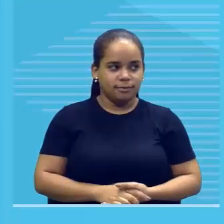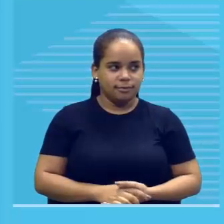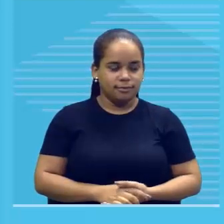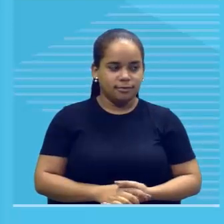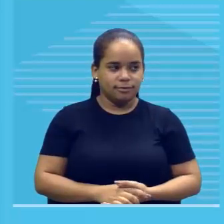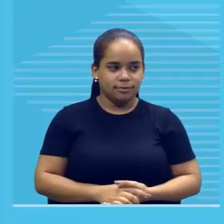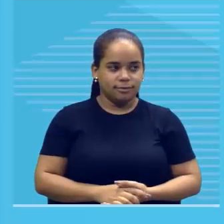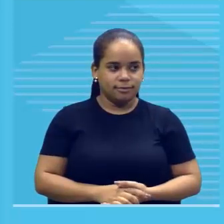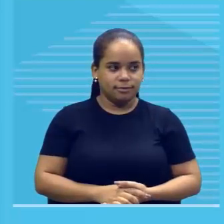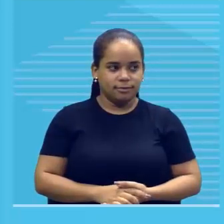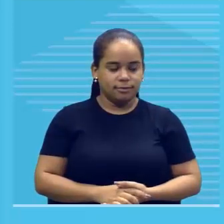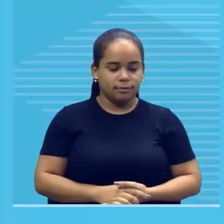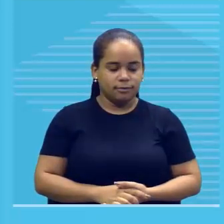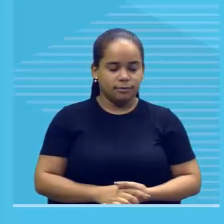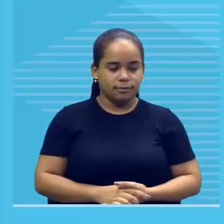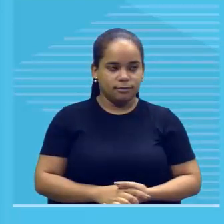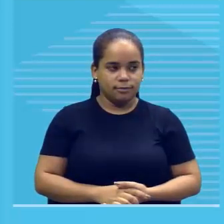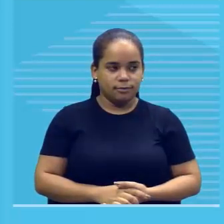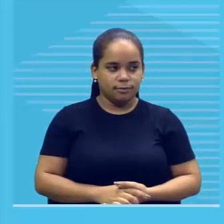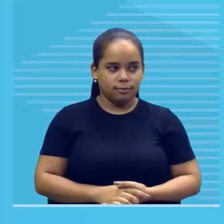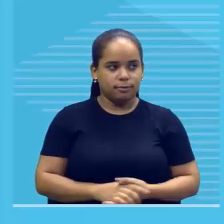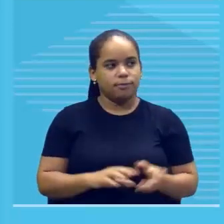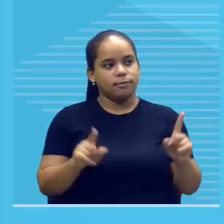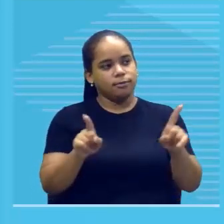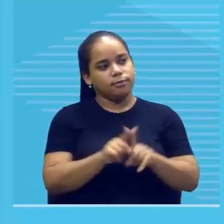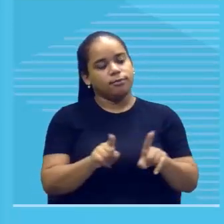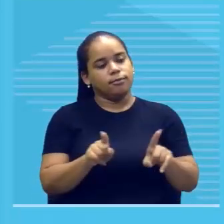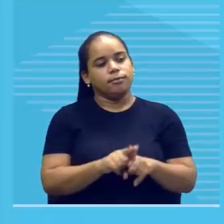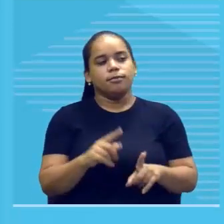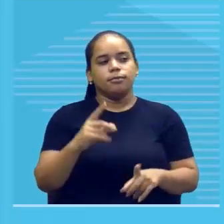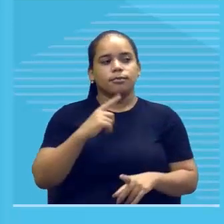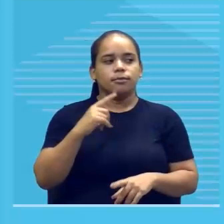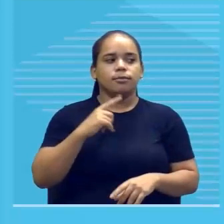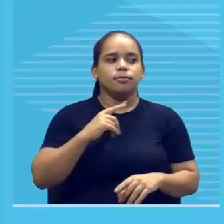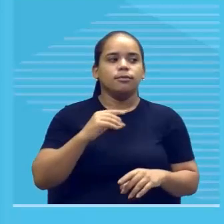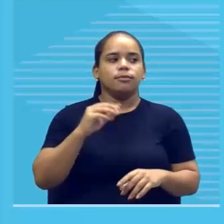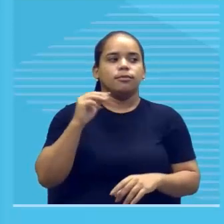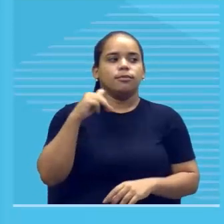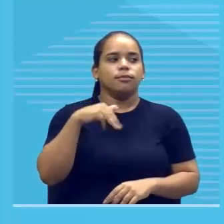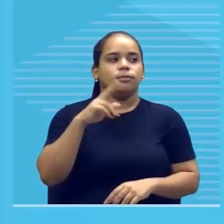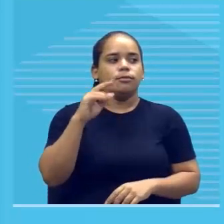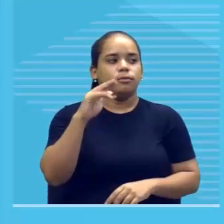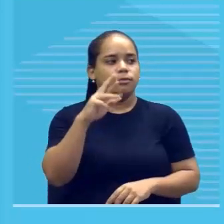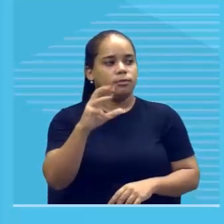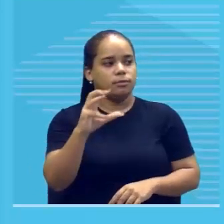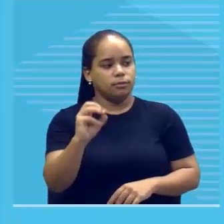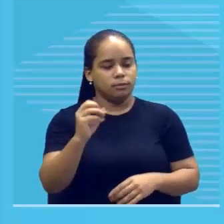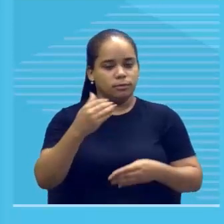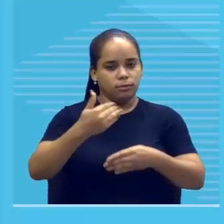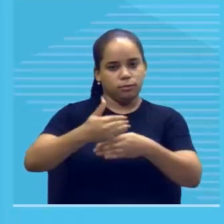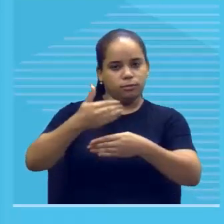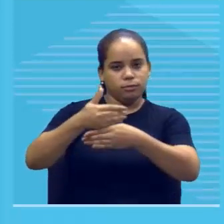um OK aí a gente também tem muro né